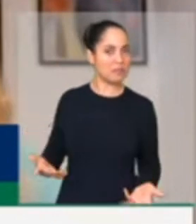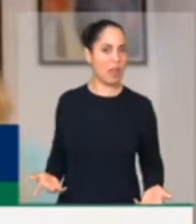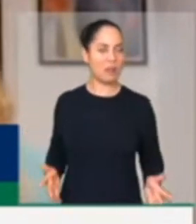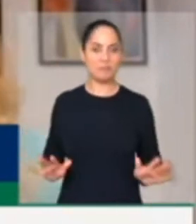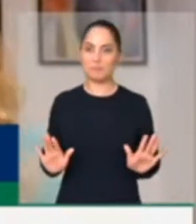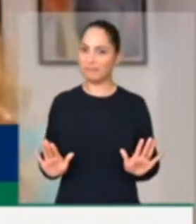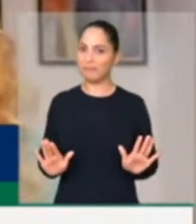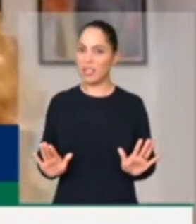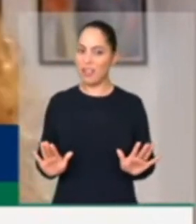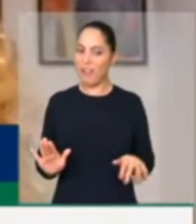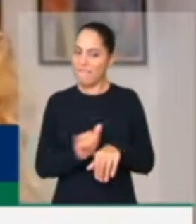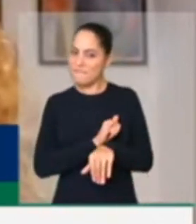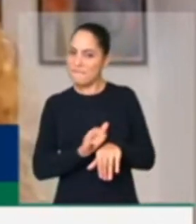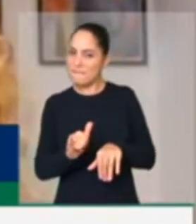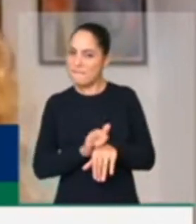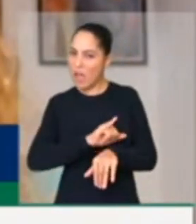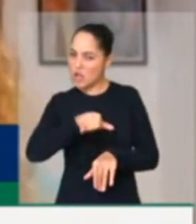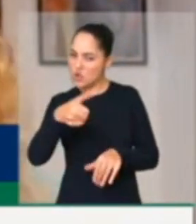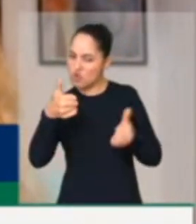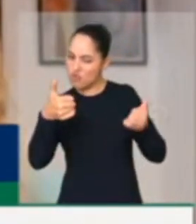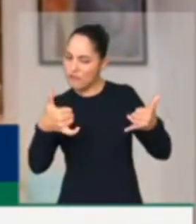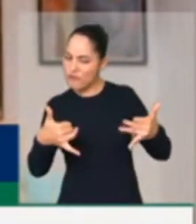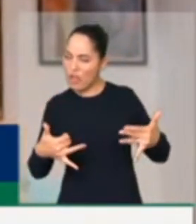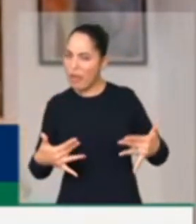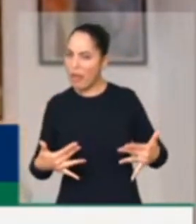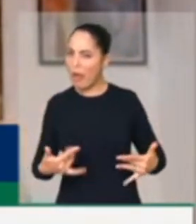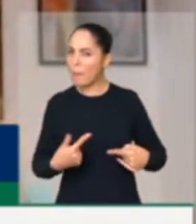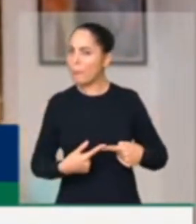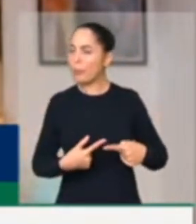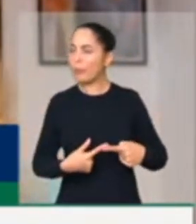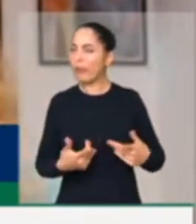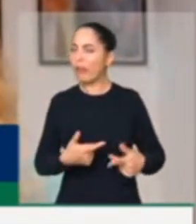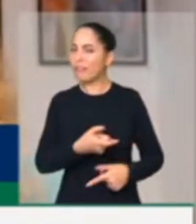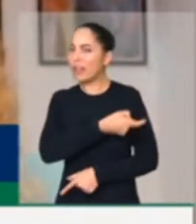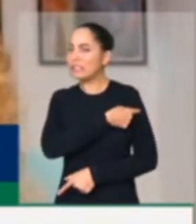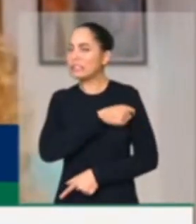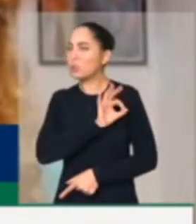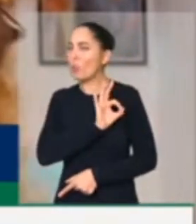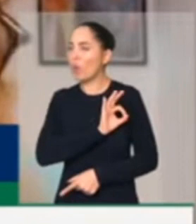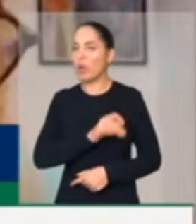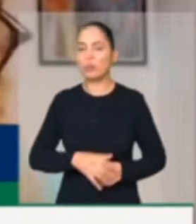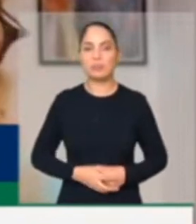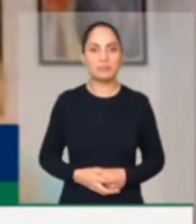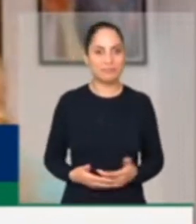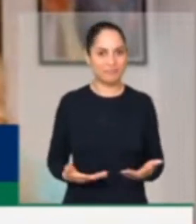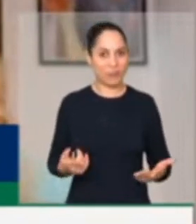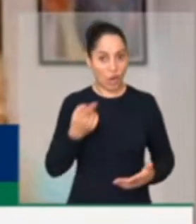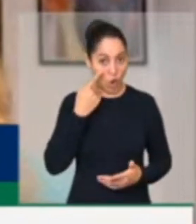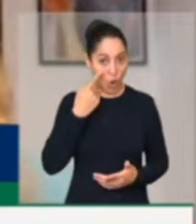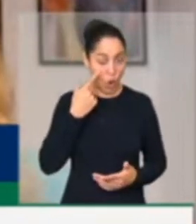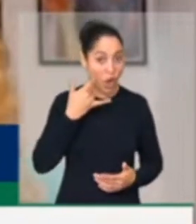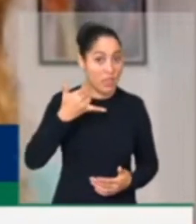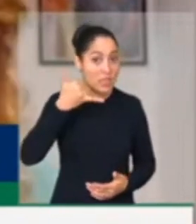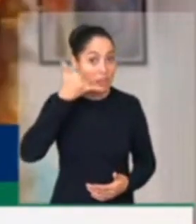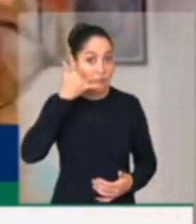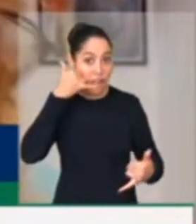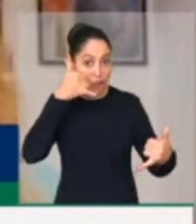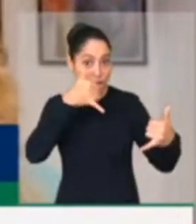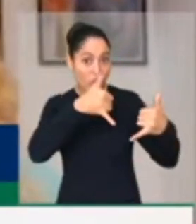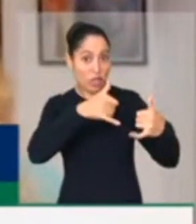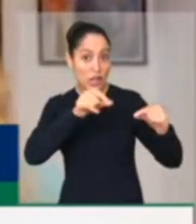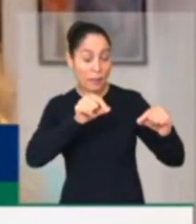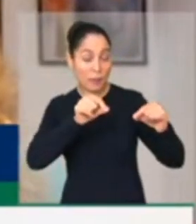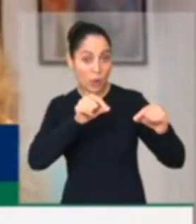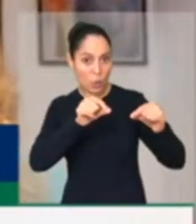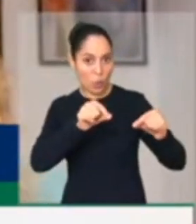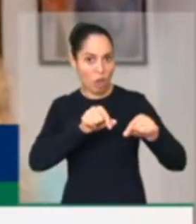tenta ainda justificar a inexistência das vacinas. Vejam o telefonema que vazou, aliás, vazou, ao que